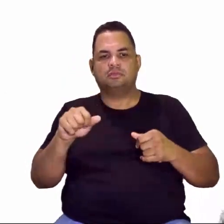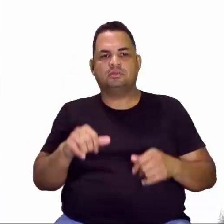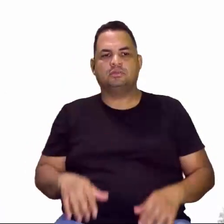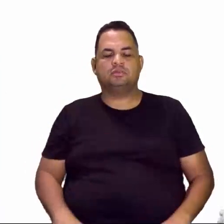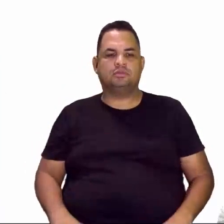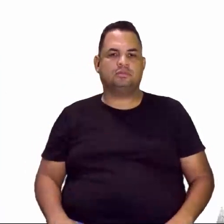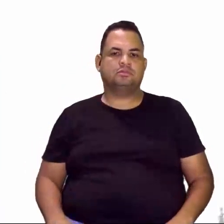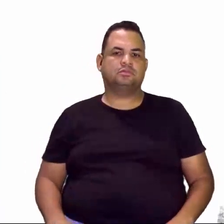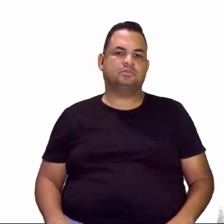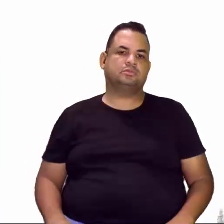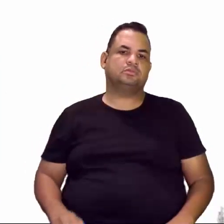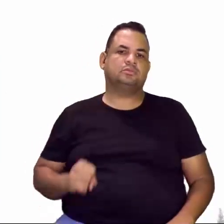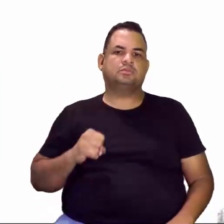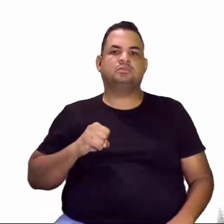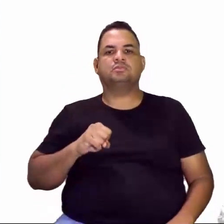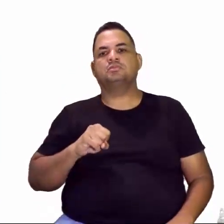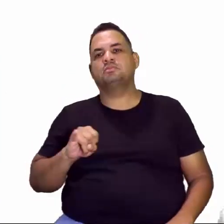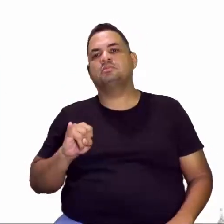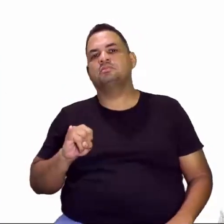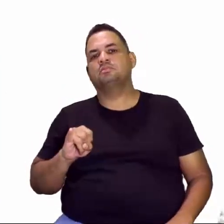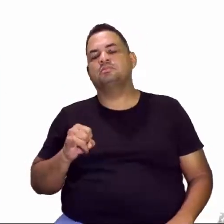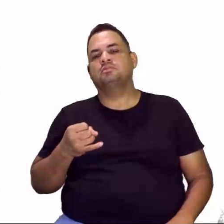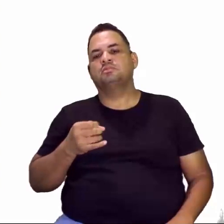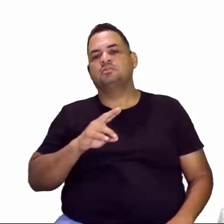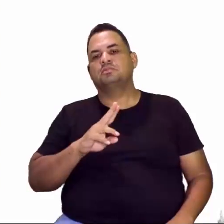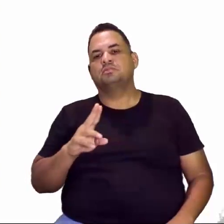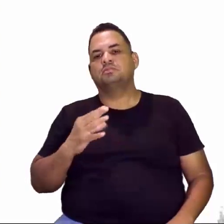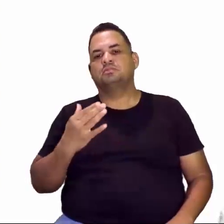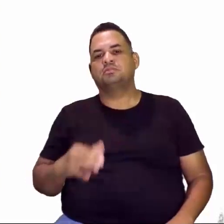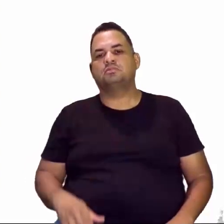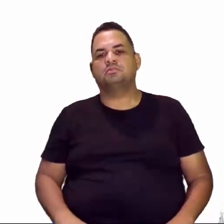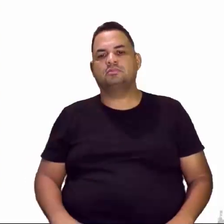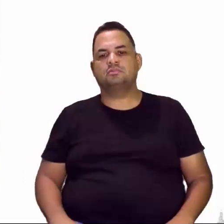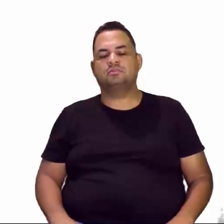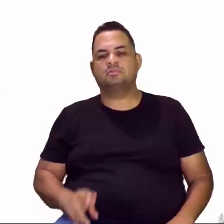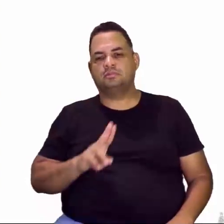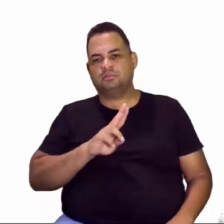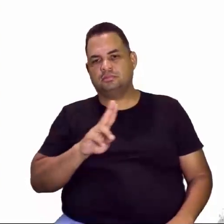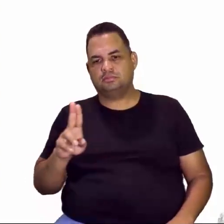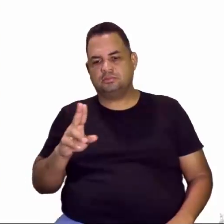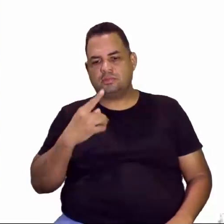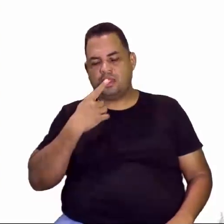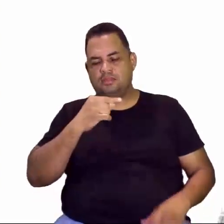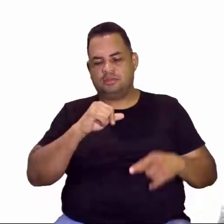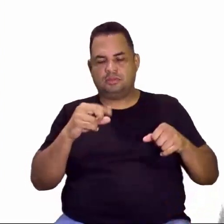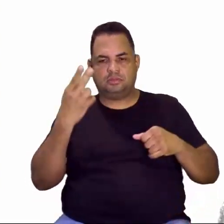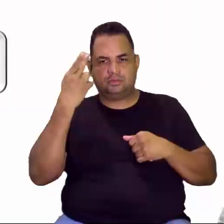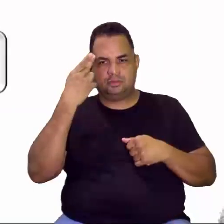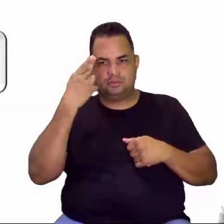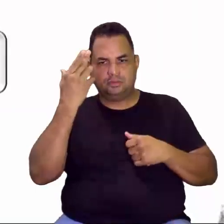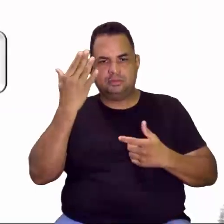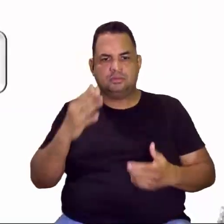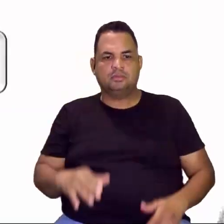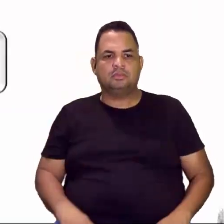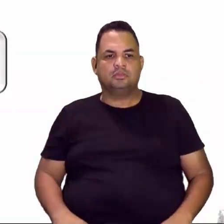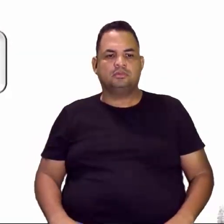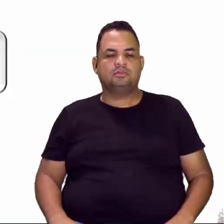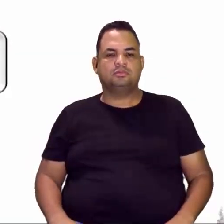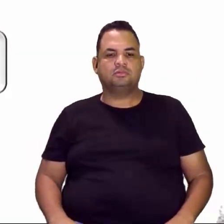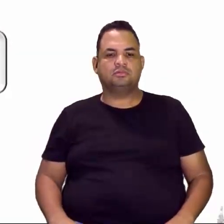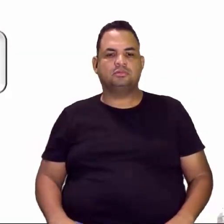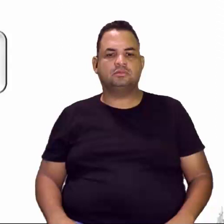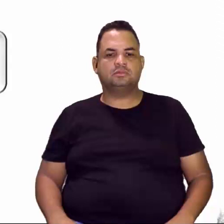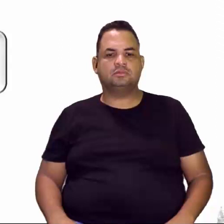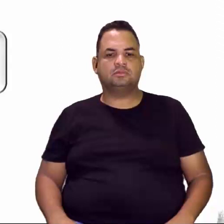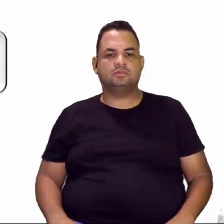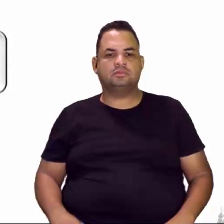se a gente fosse fazer o cloreto de sódio com água, aí ficaria o nome do sal normal, cloreto de sódio, e aí eu